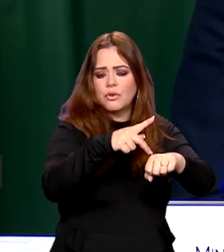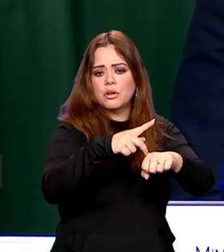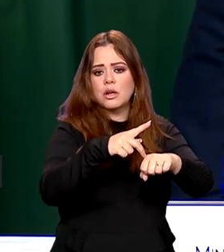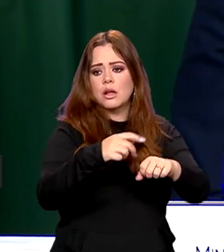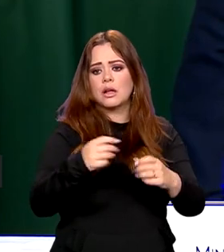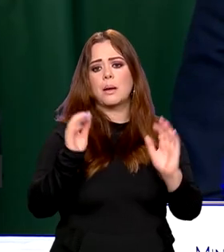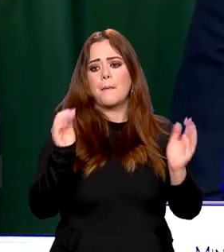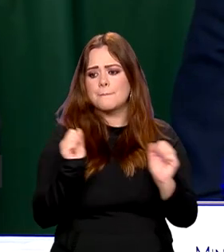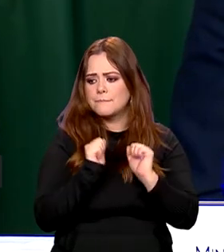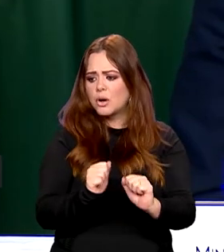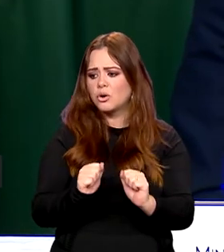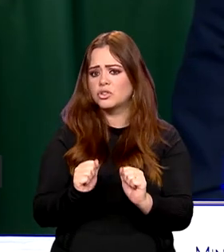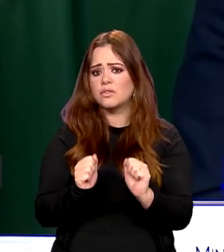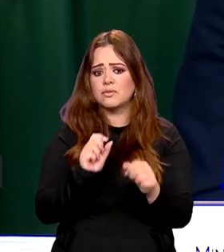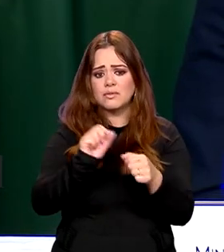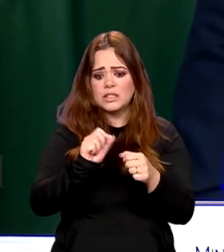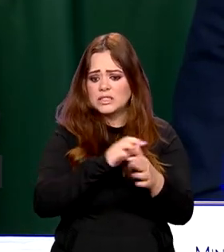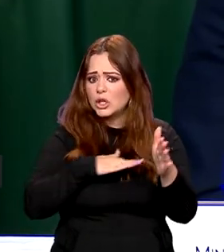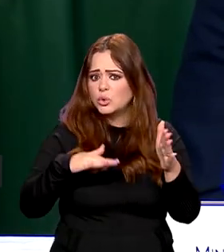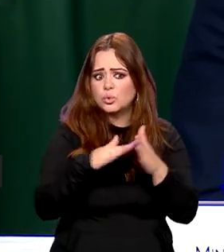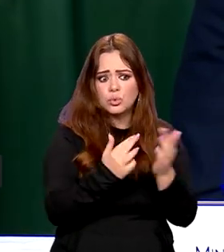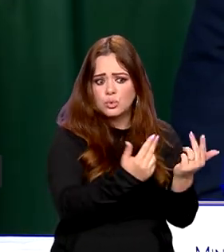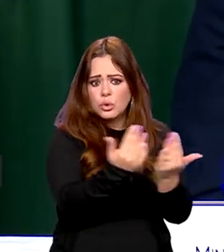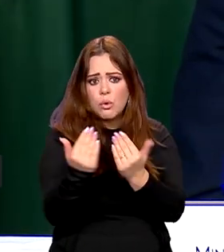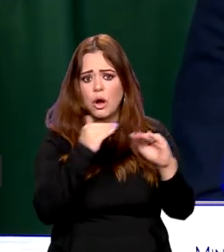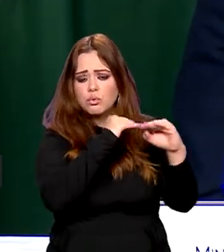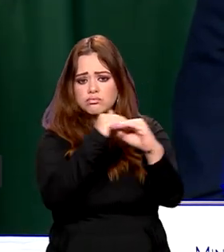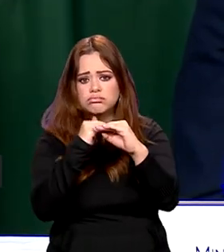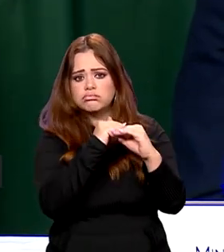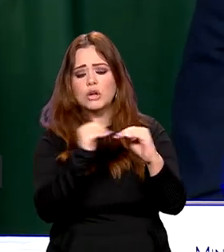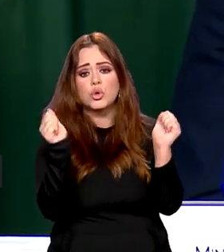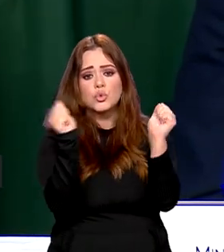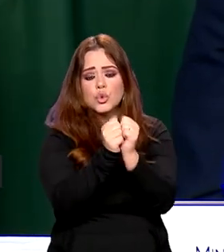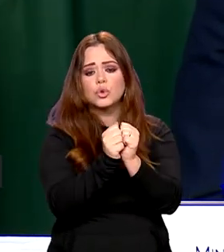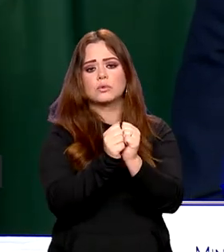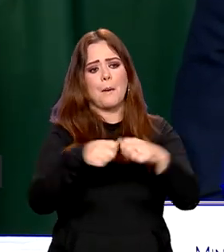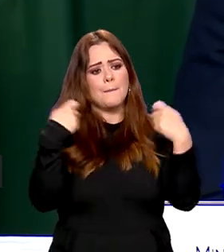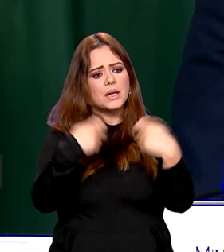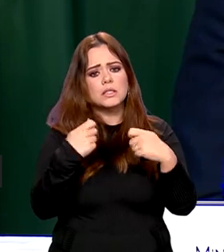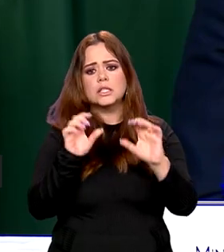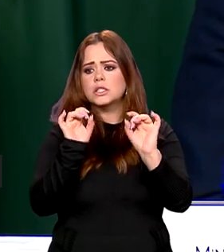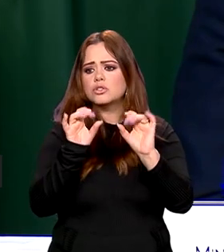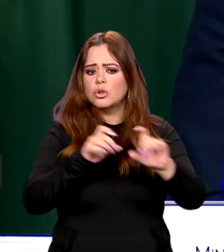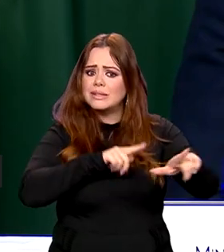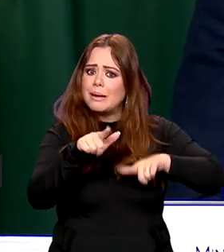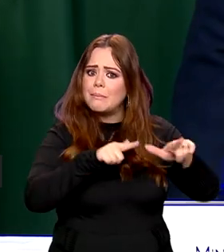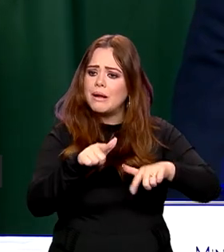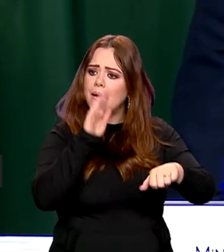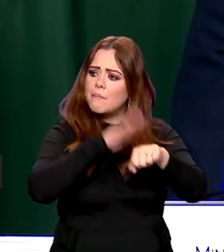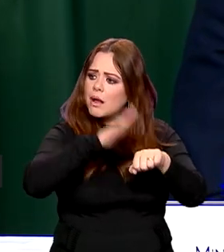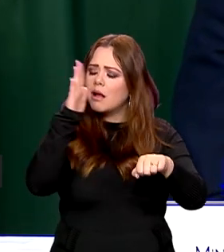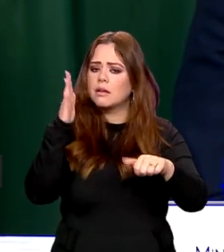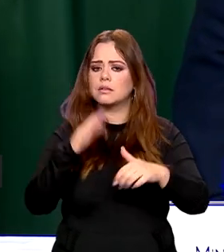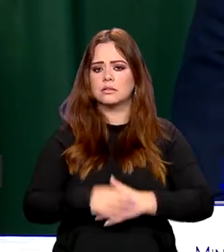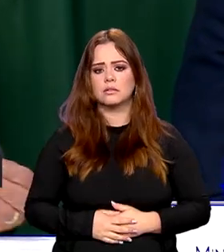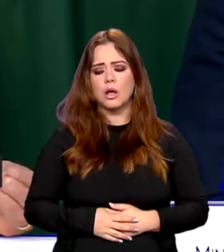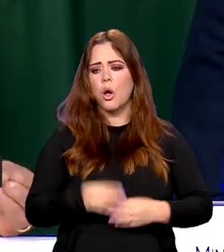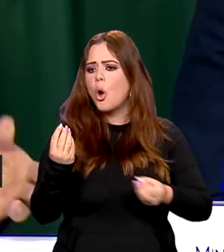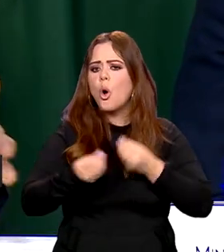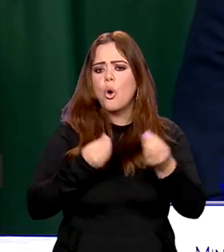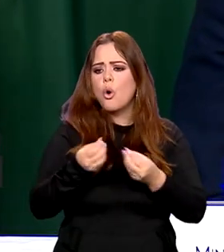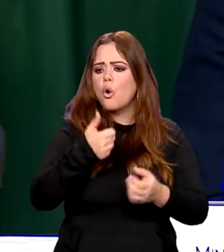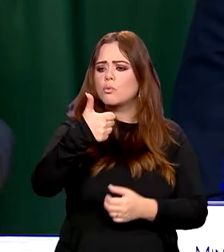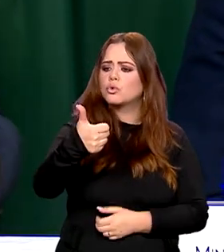ter dualidade entre essas coisas. Tem que ter disposição. Como é que pode, depois de 2012, esse